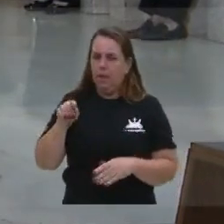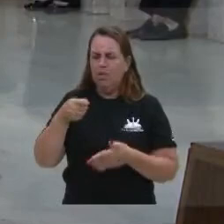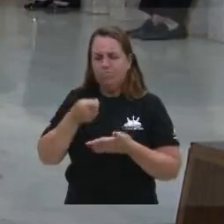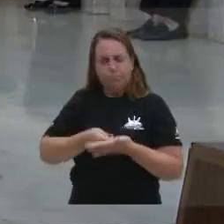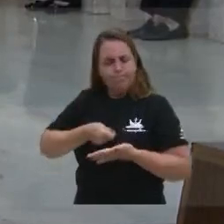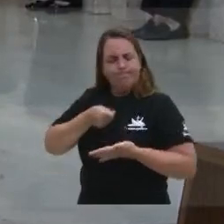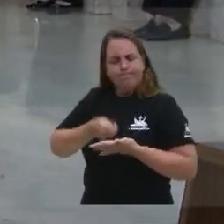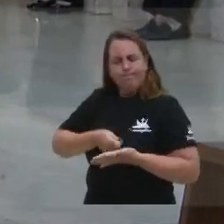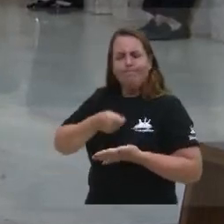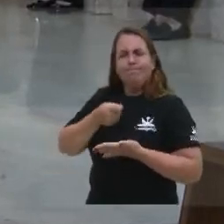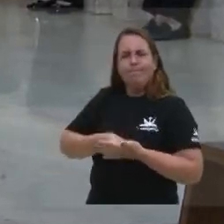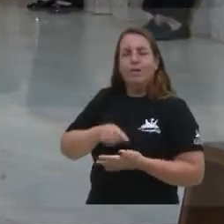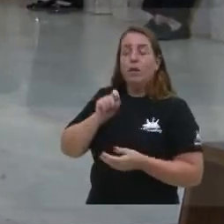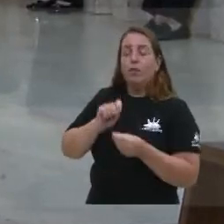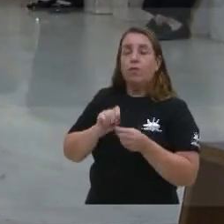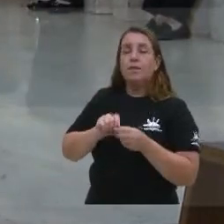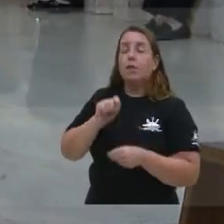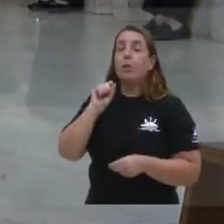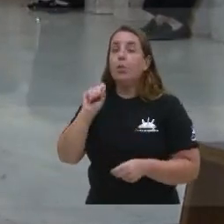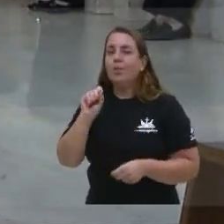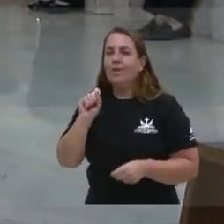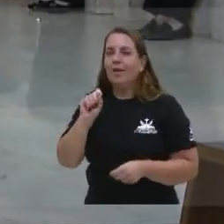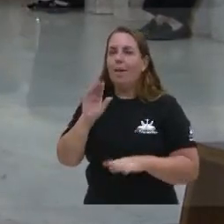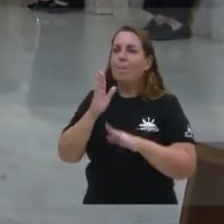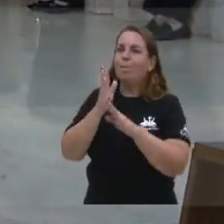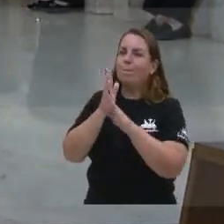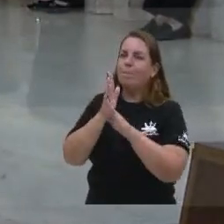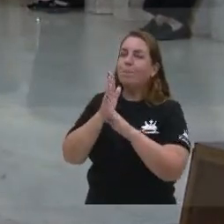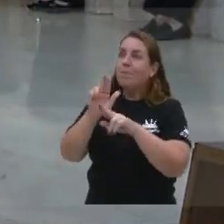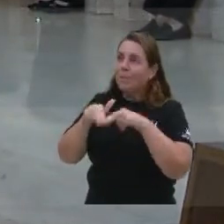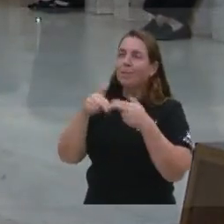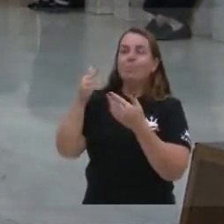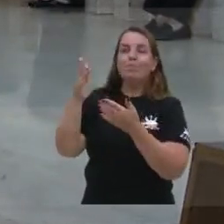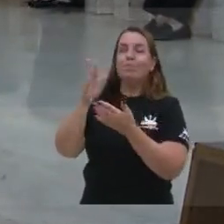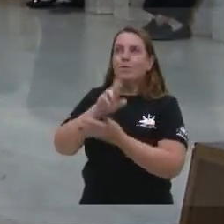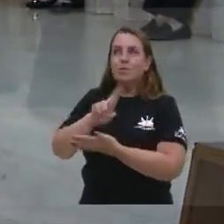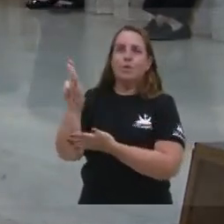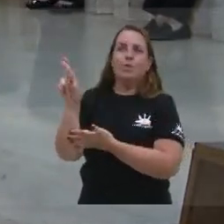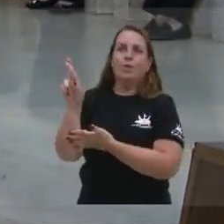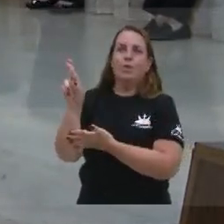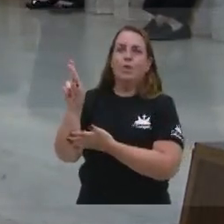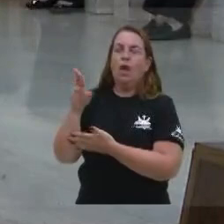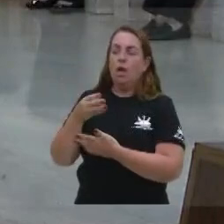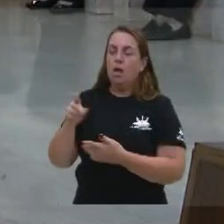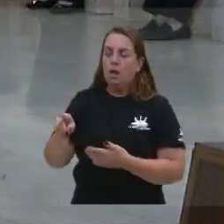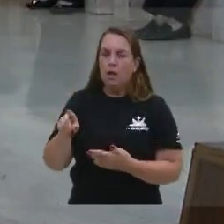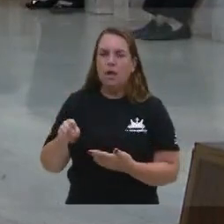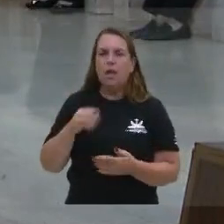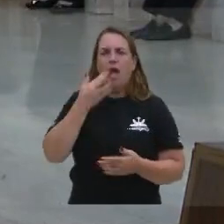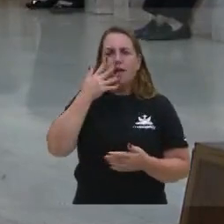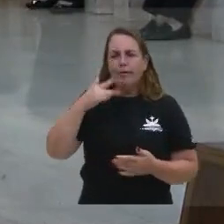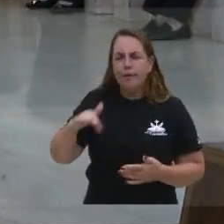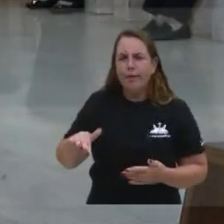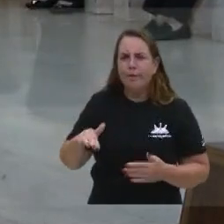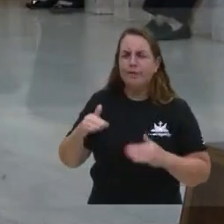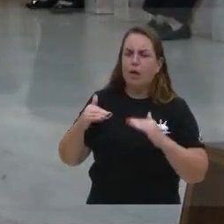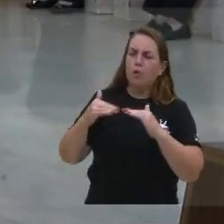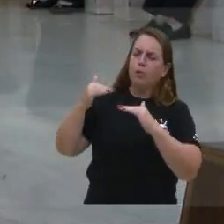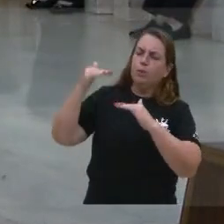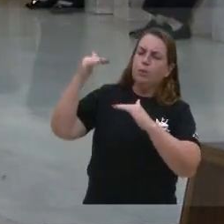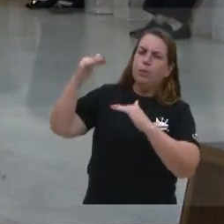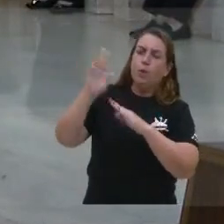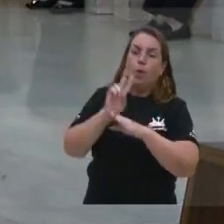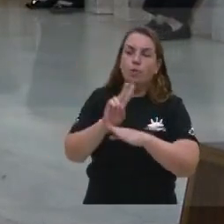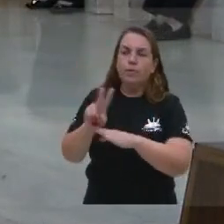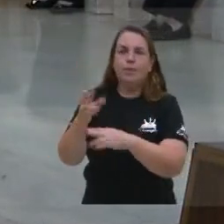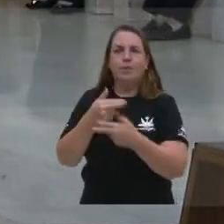dedicou à causa do Senhor. Ele passou a vida inteira, de criança a jovem, cuidando das